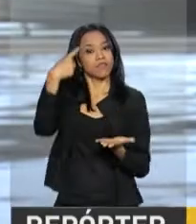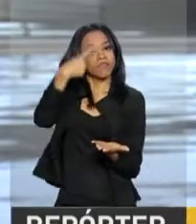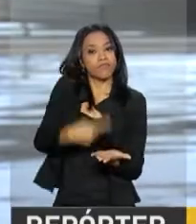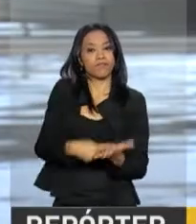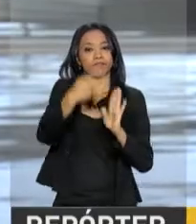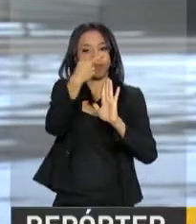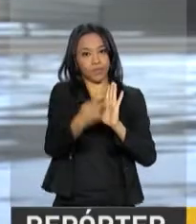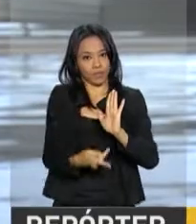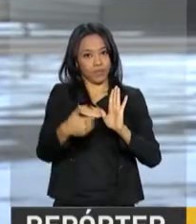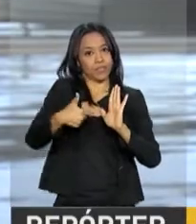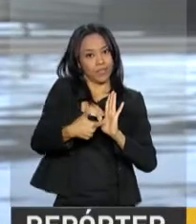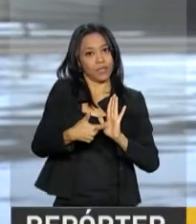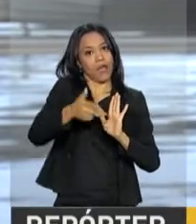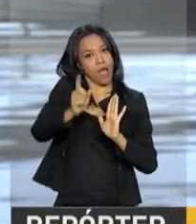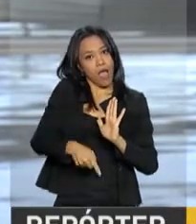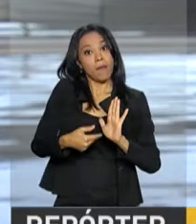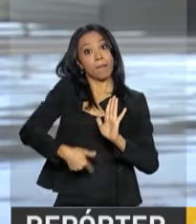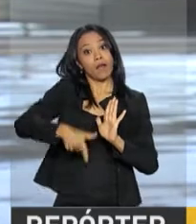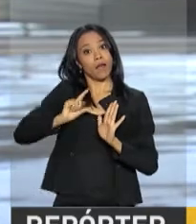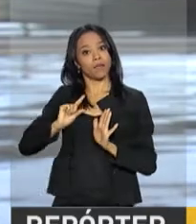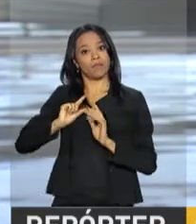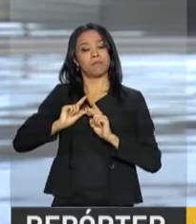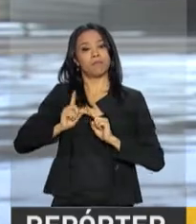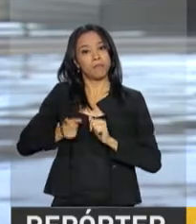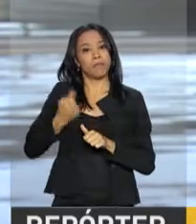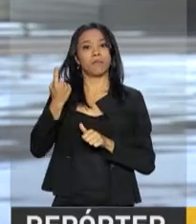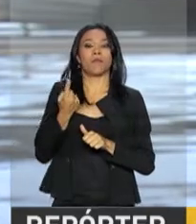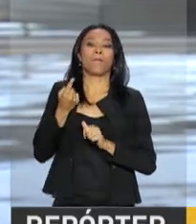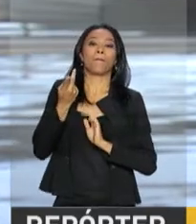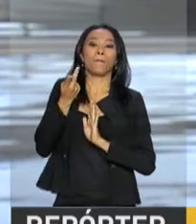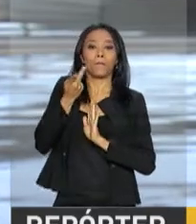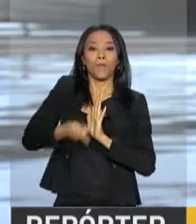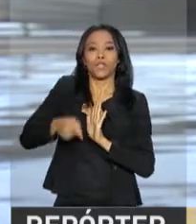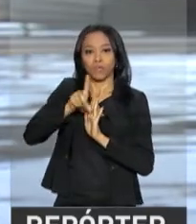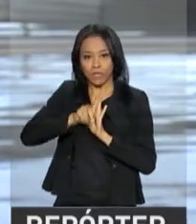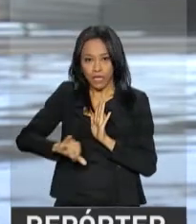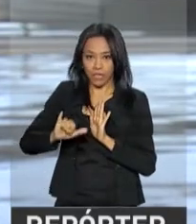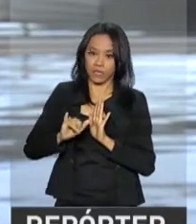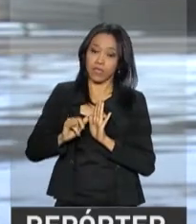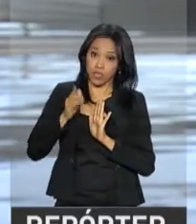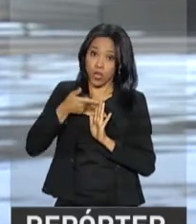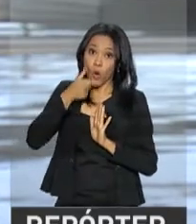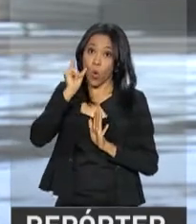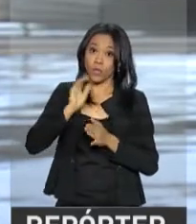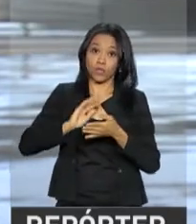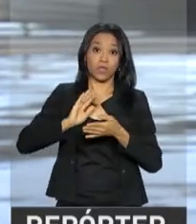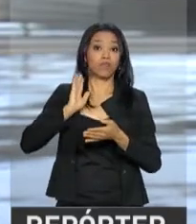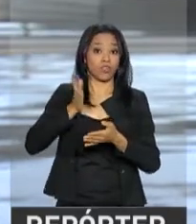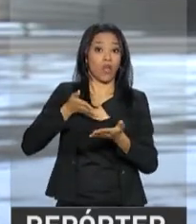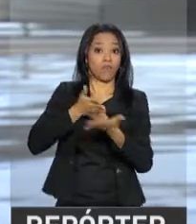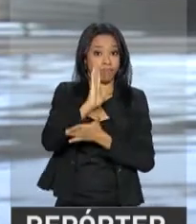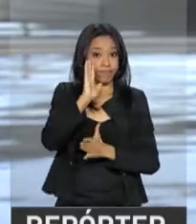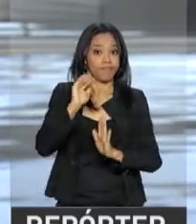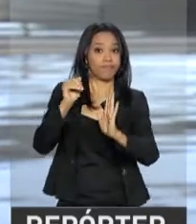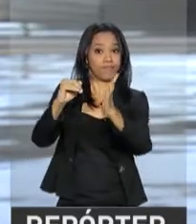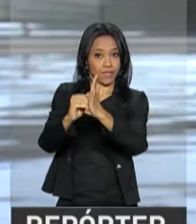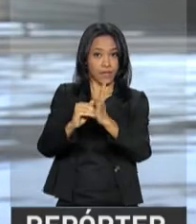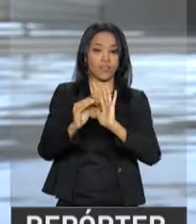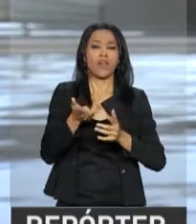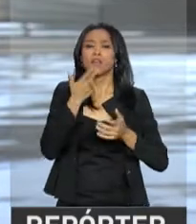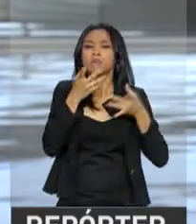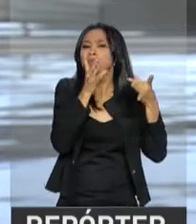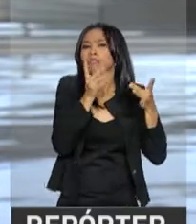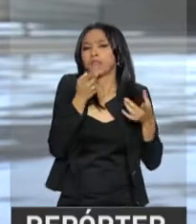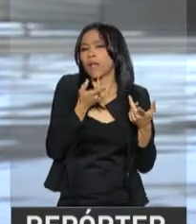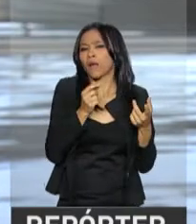que o governo propôs e precisava passar antes pela aprovação de um projeto de lei esse projeto direito aprovado ontem no senado federal ele dizia o seguinte